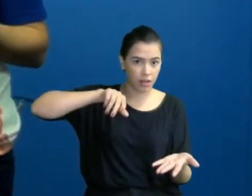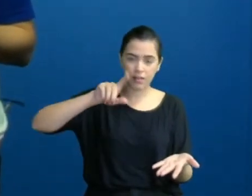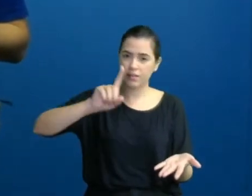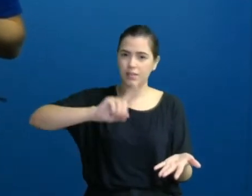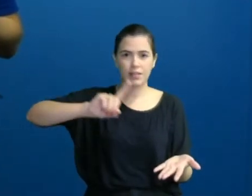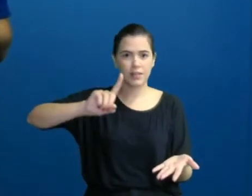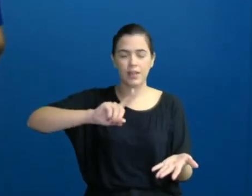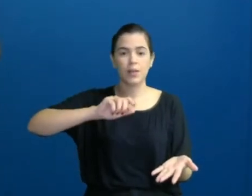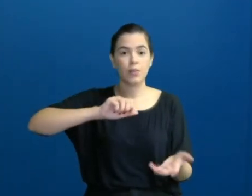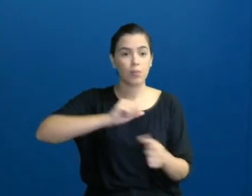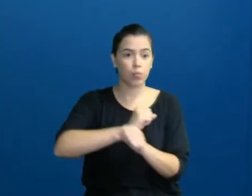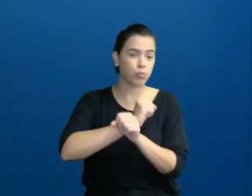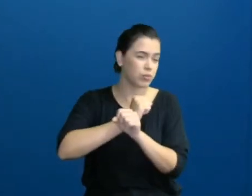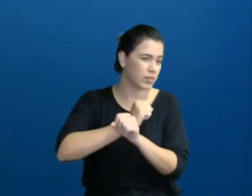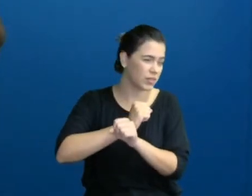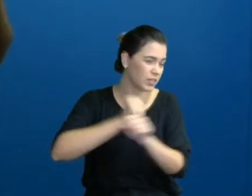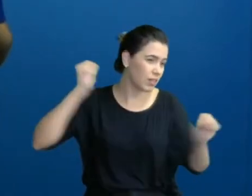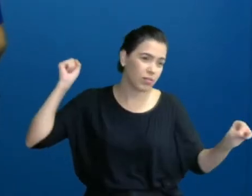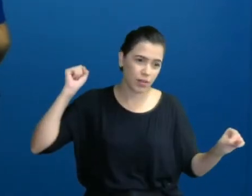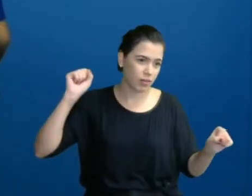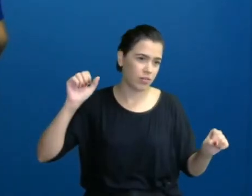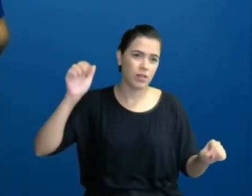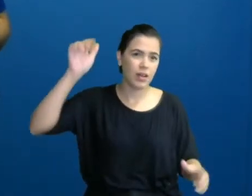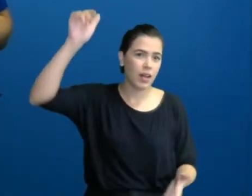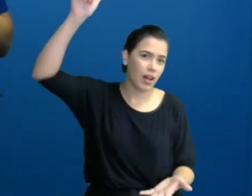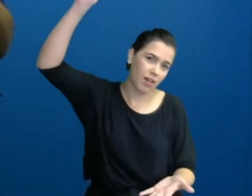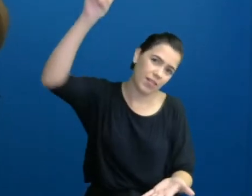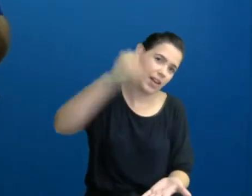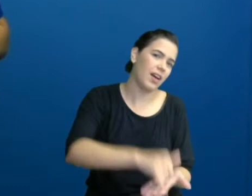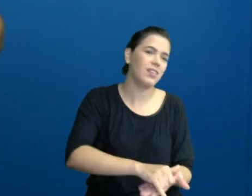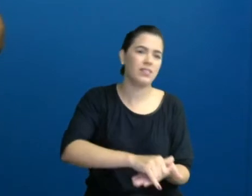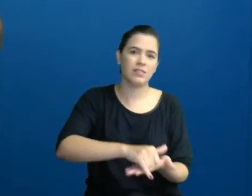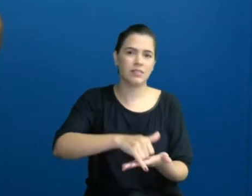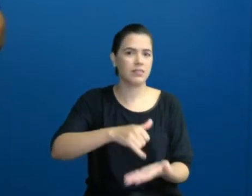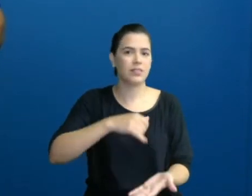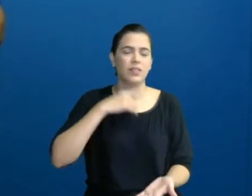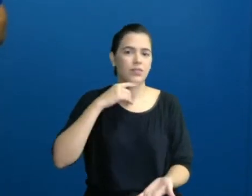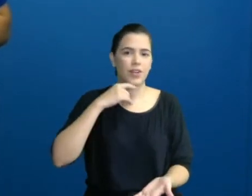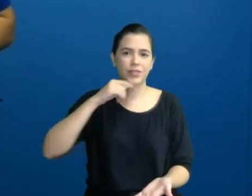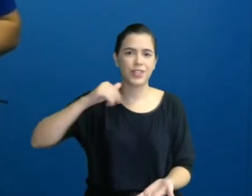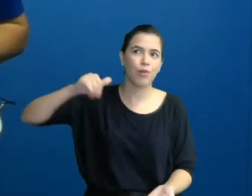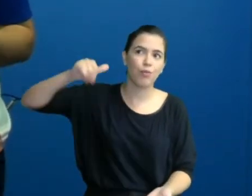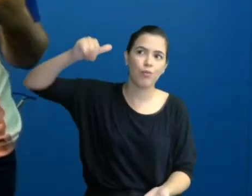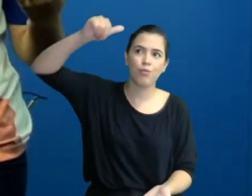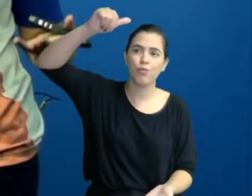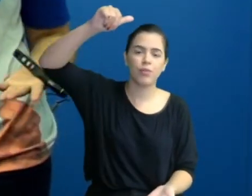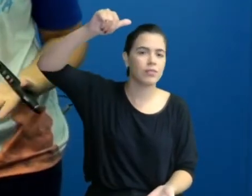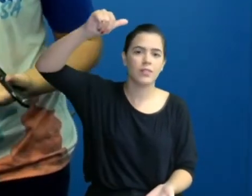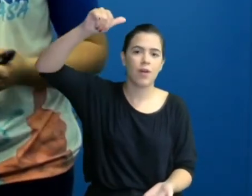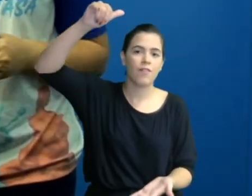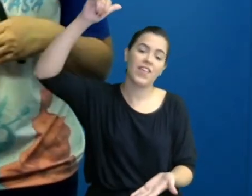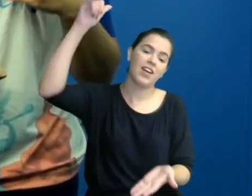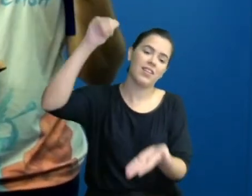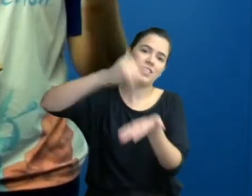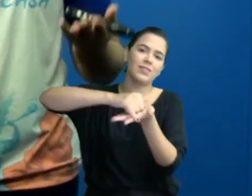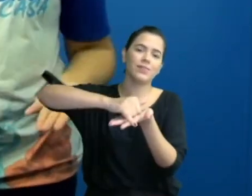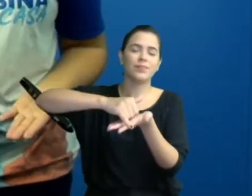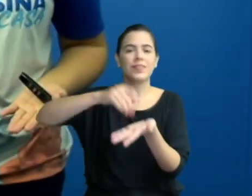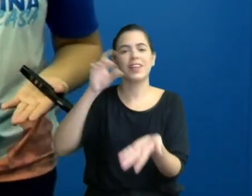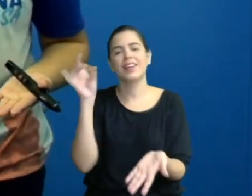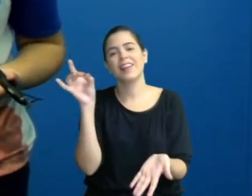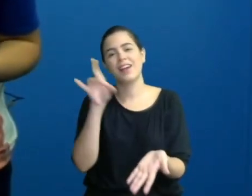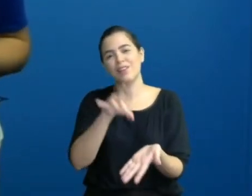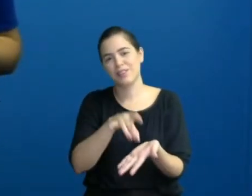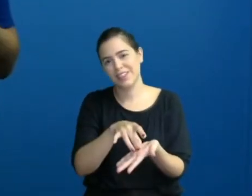porque elas vão cair. Não tem como você criar um aparelho mais pesado que o céu e ele se manter no céu. E, na verdade,